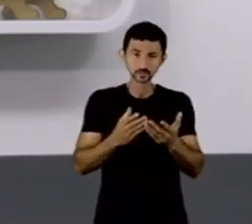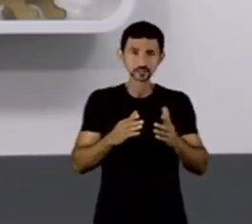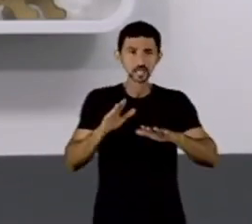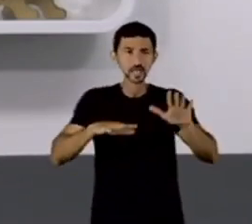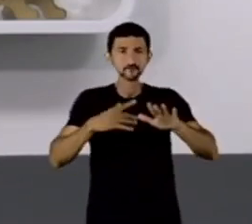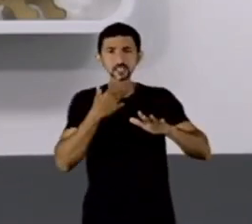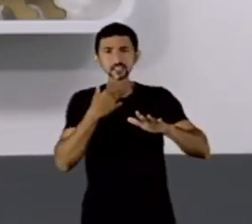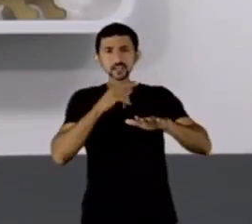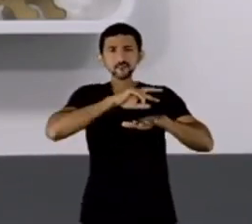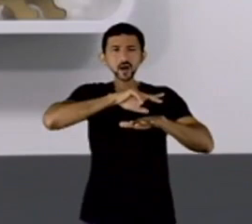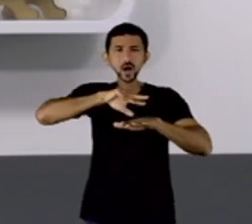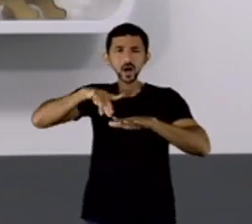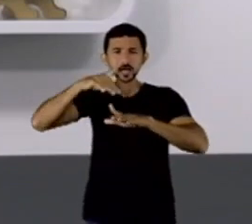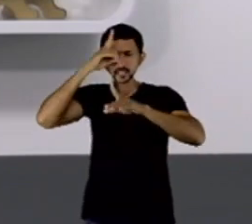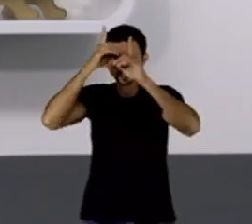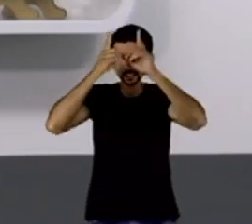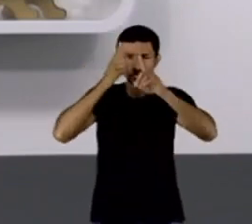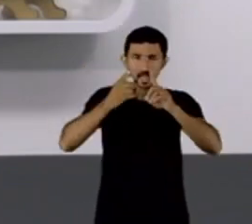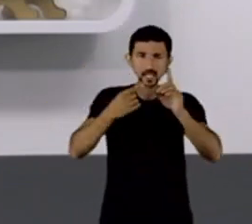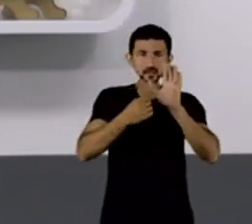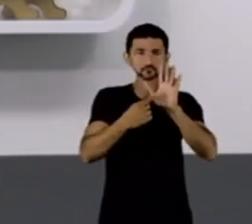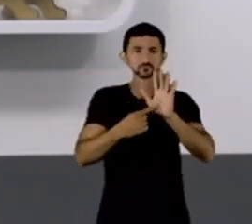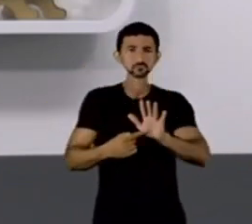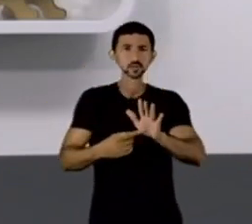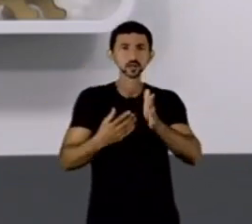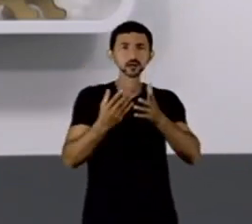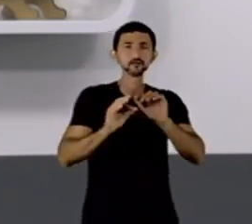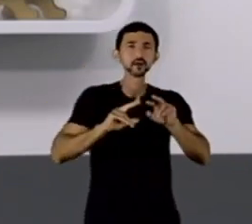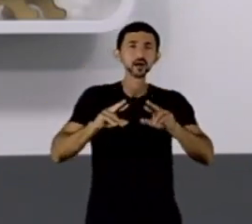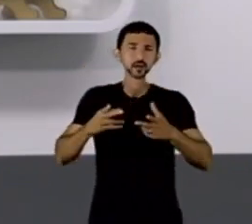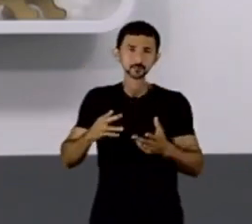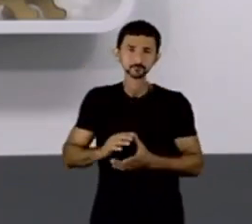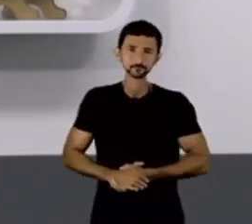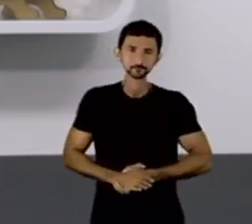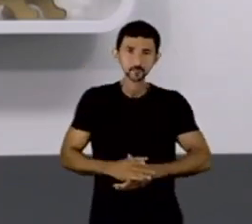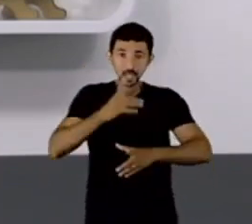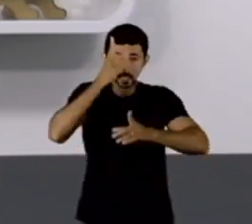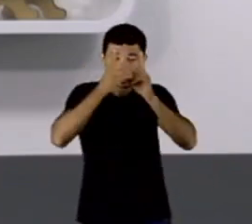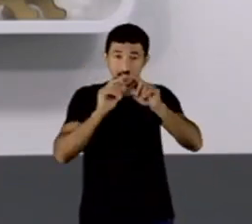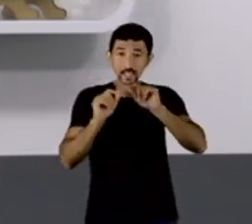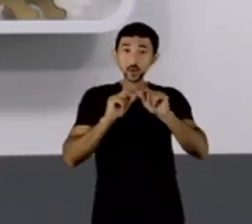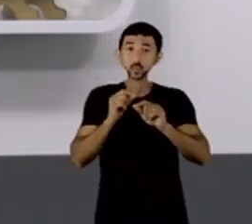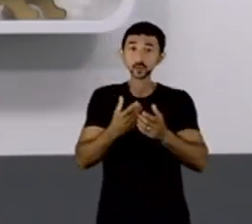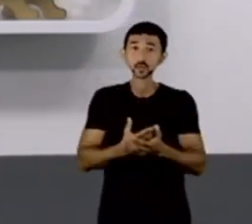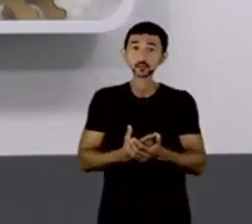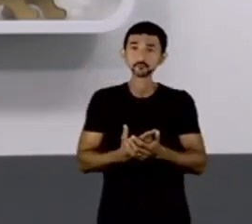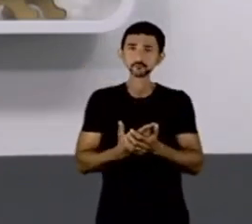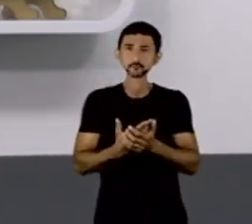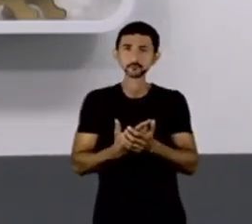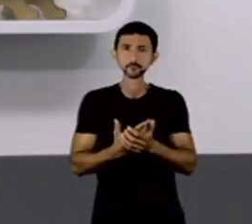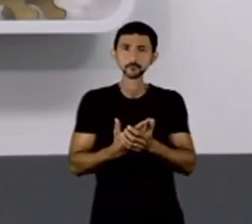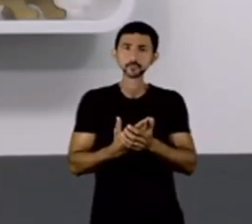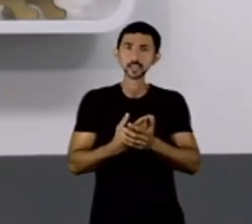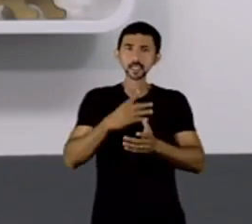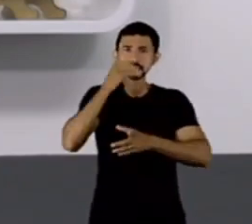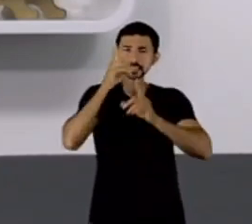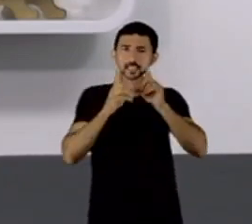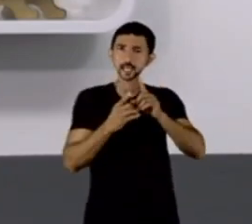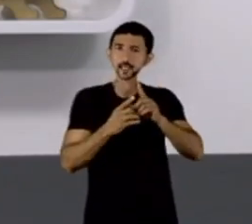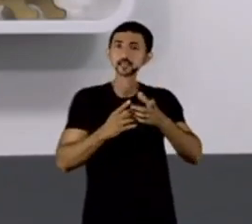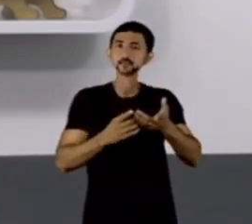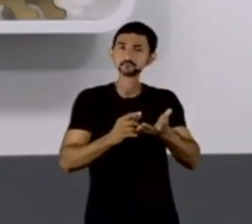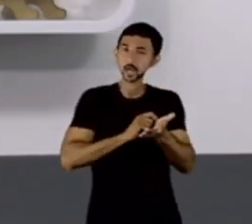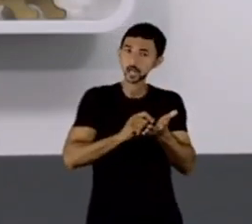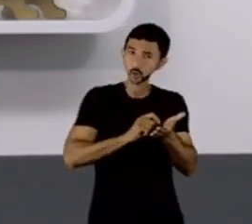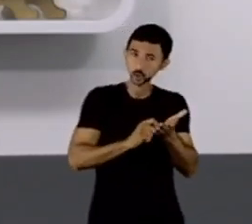você tem várias ideias sendo apresentadas e essas ideias nós chamamos de ideias secundárias. Anota aí no